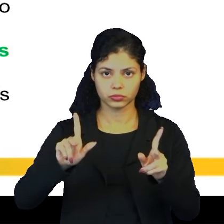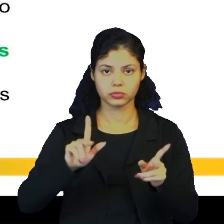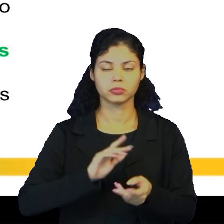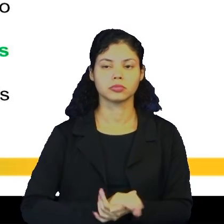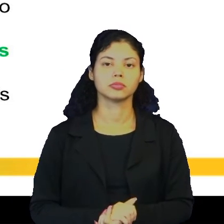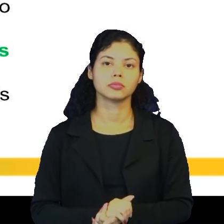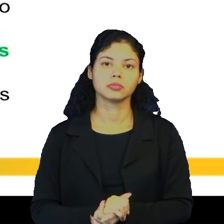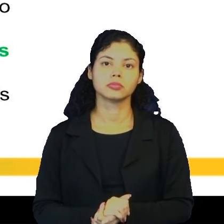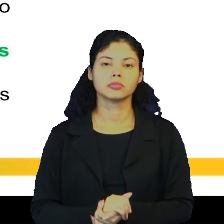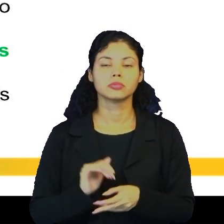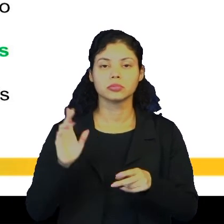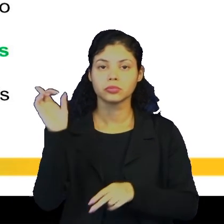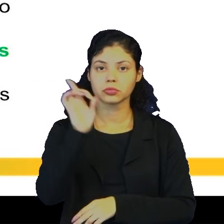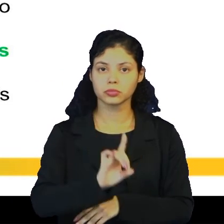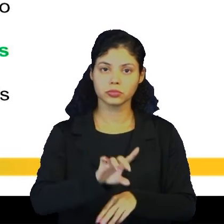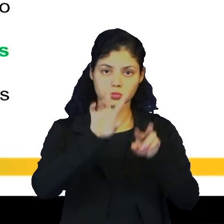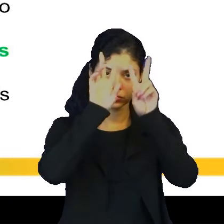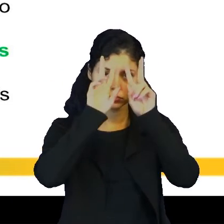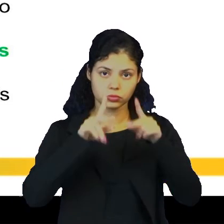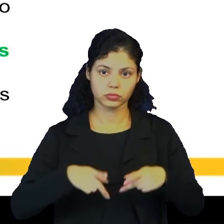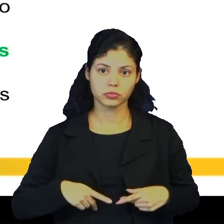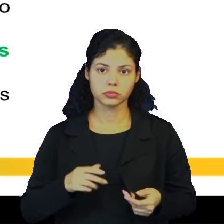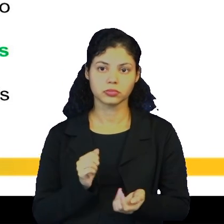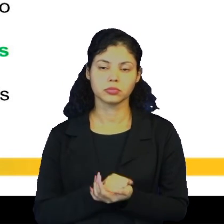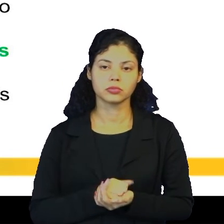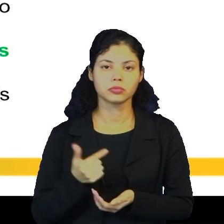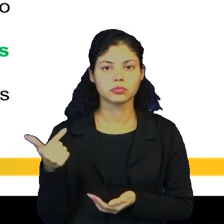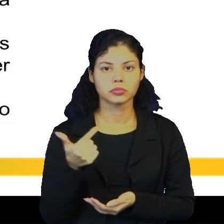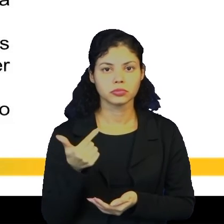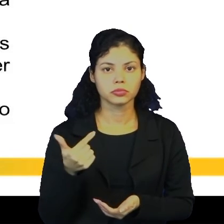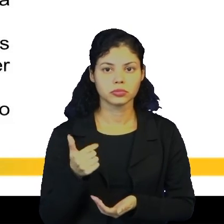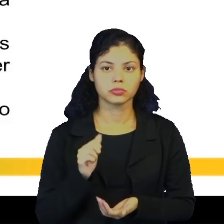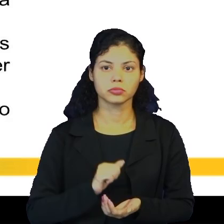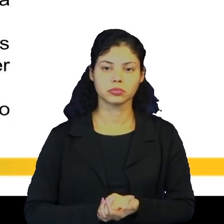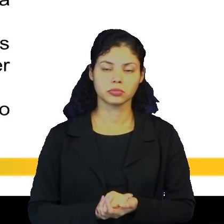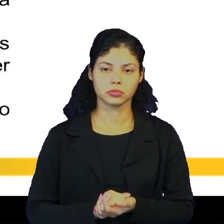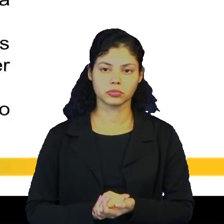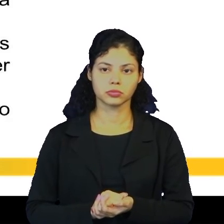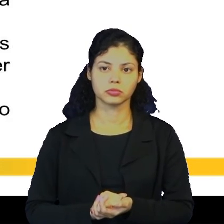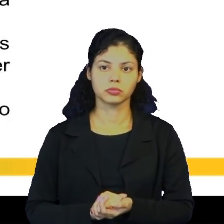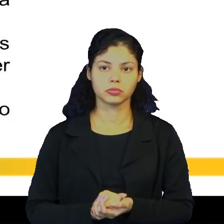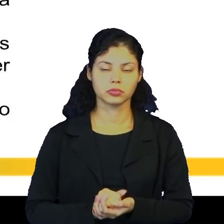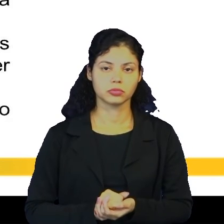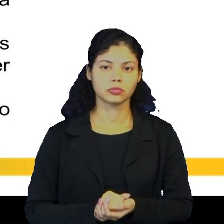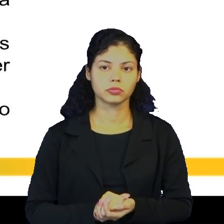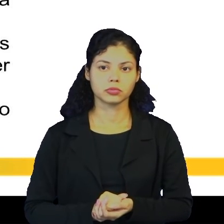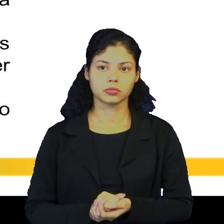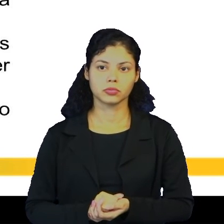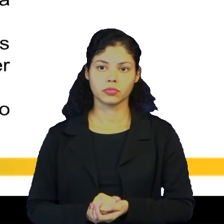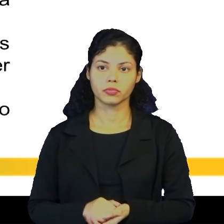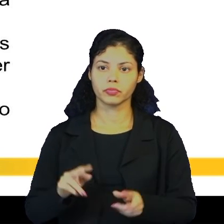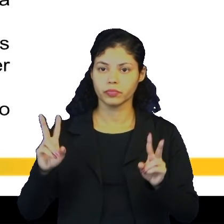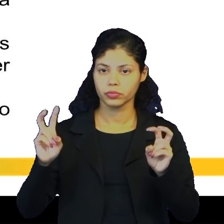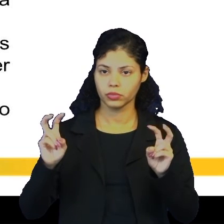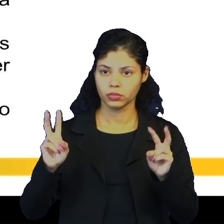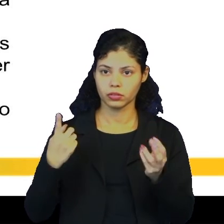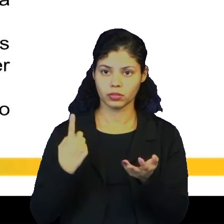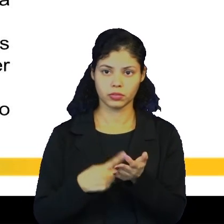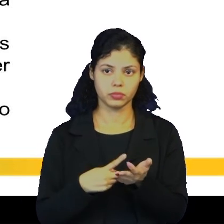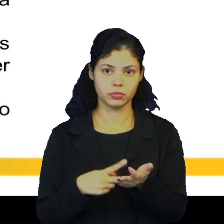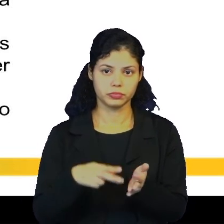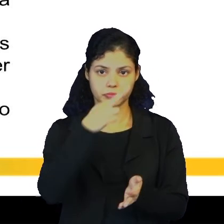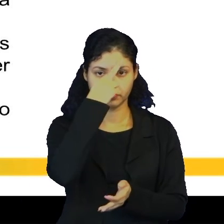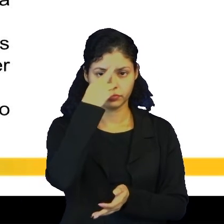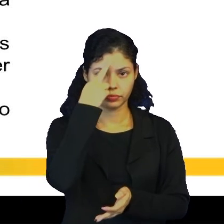né, sobre os direitos humanos. Vamos lá, mais uma questão. A respeito dos marcos históricos,